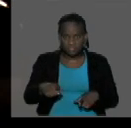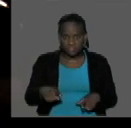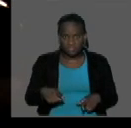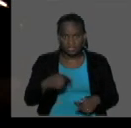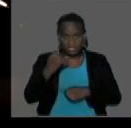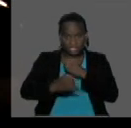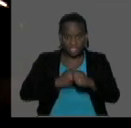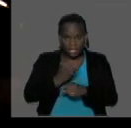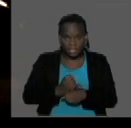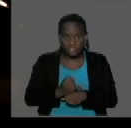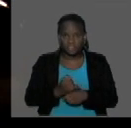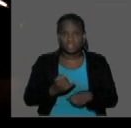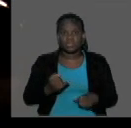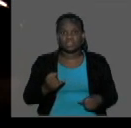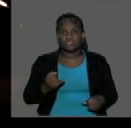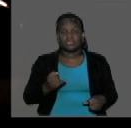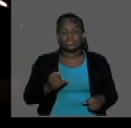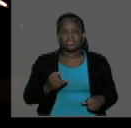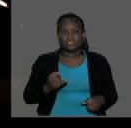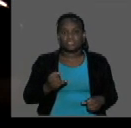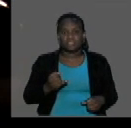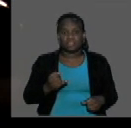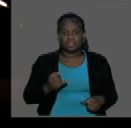internet, né,